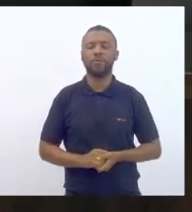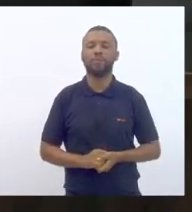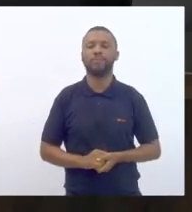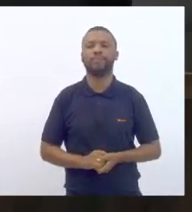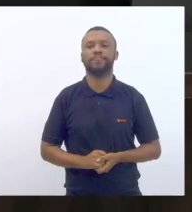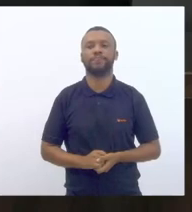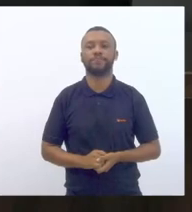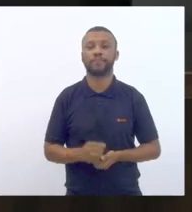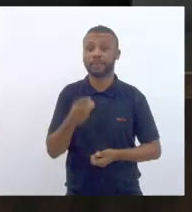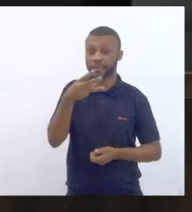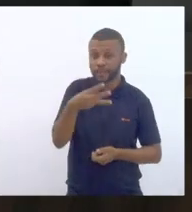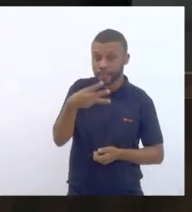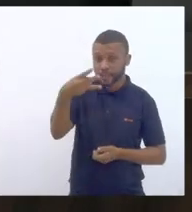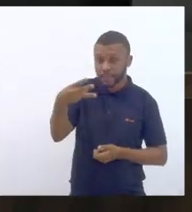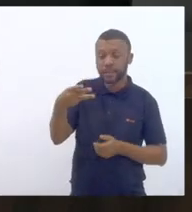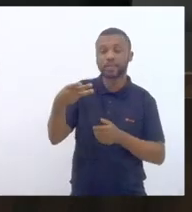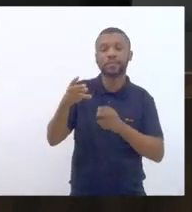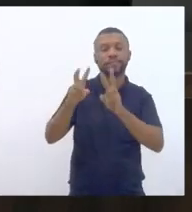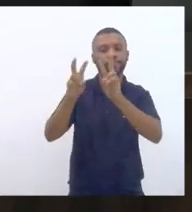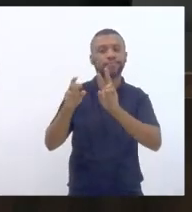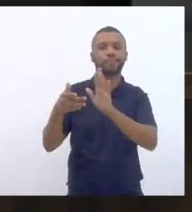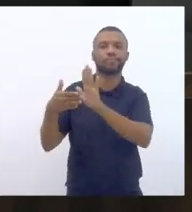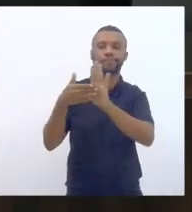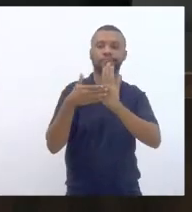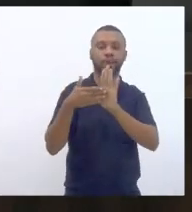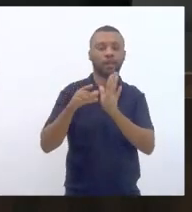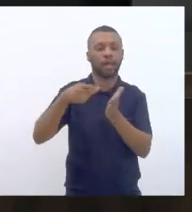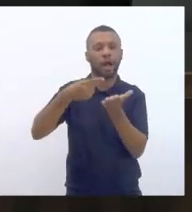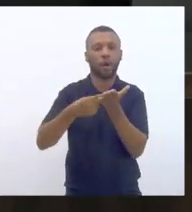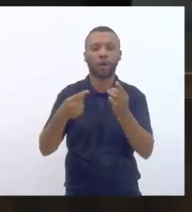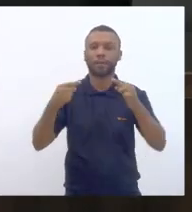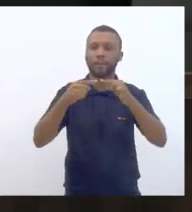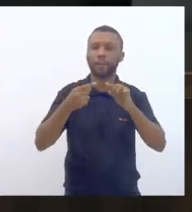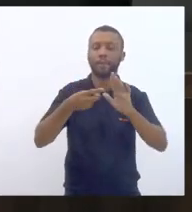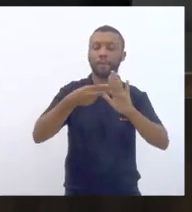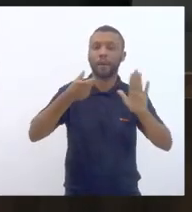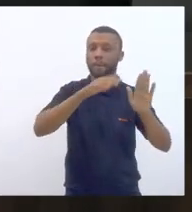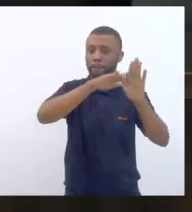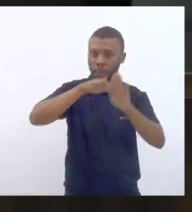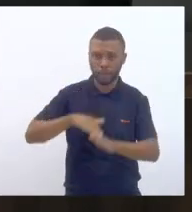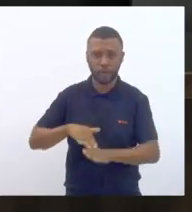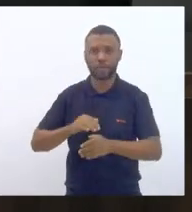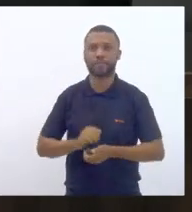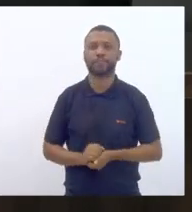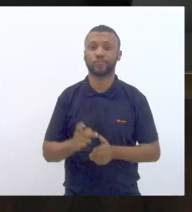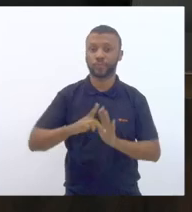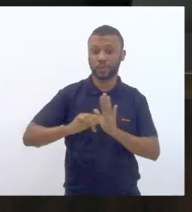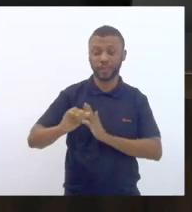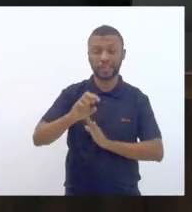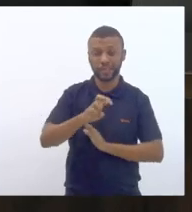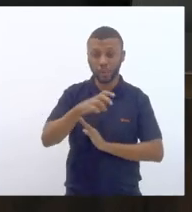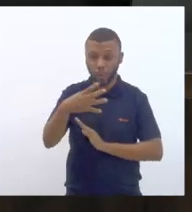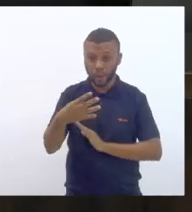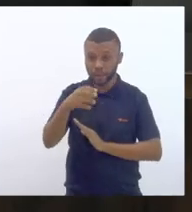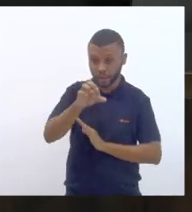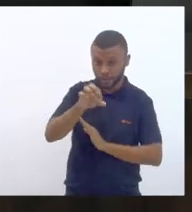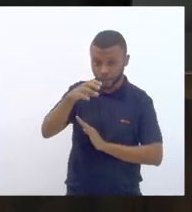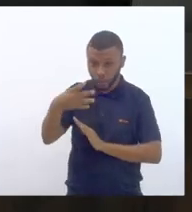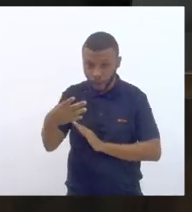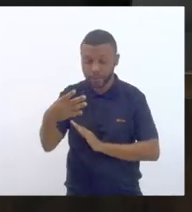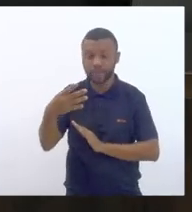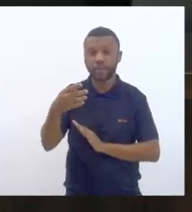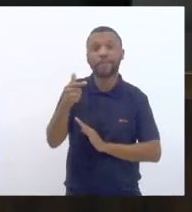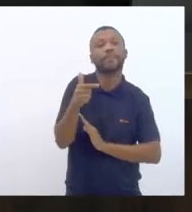O 33 da pauta, acordada pela derrubada. Veto total aposto ao projeto de lei 5494-22, de autoria